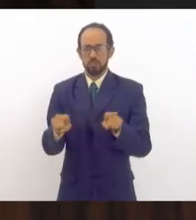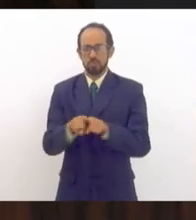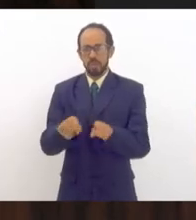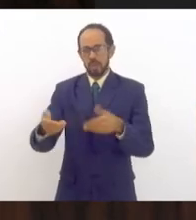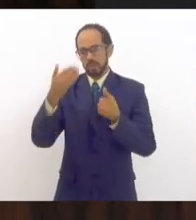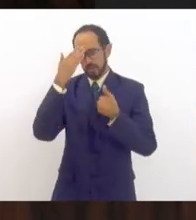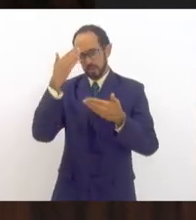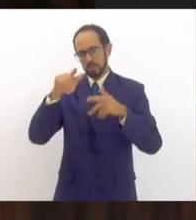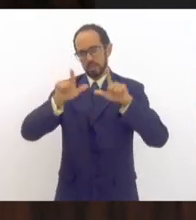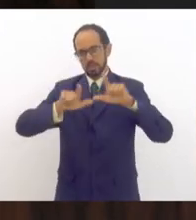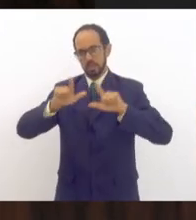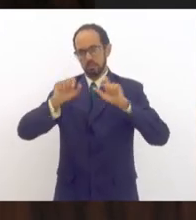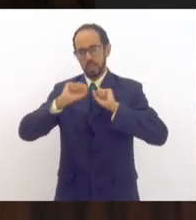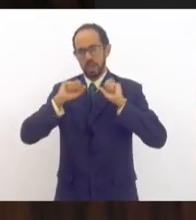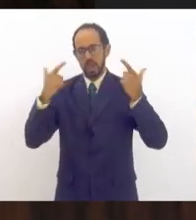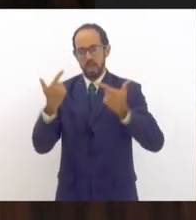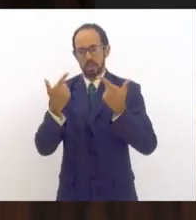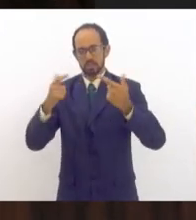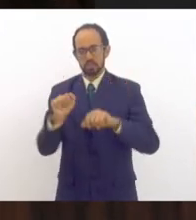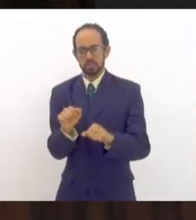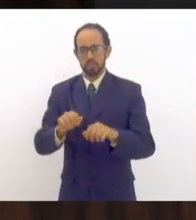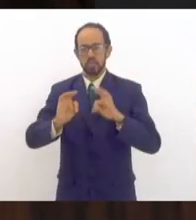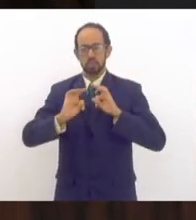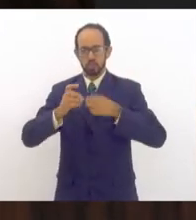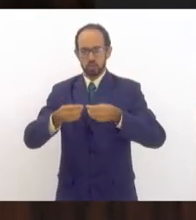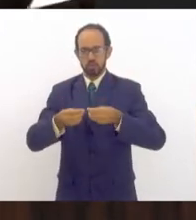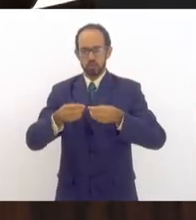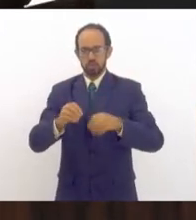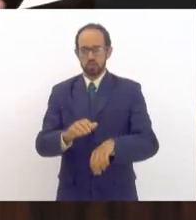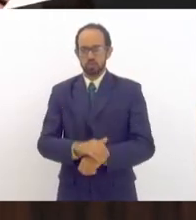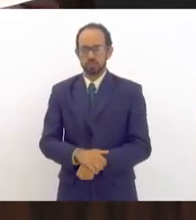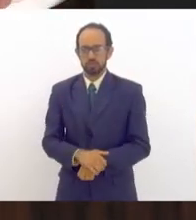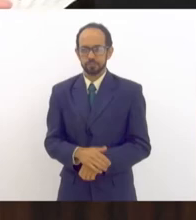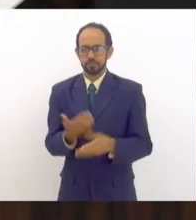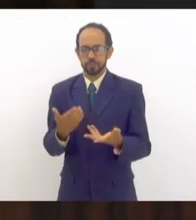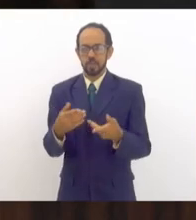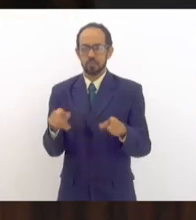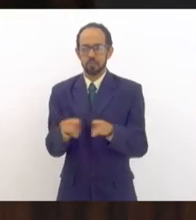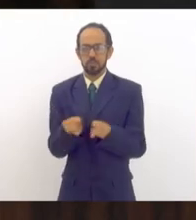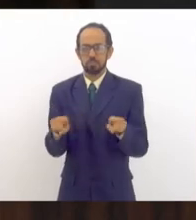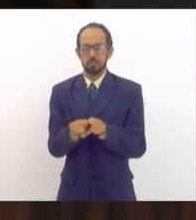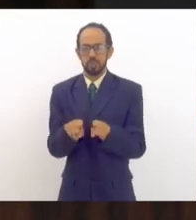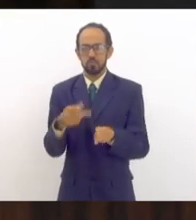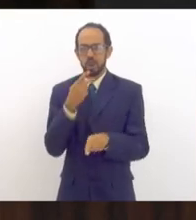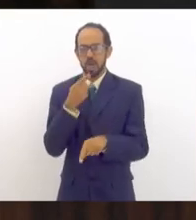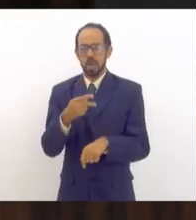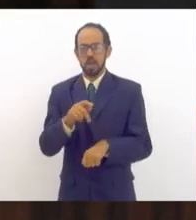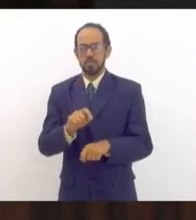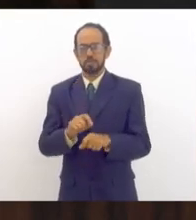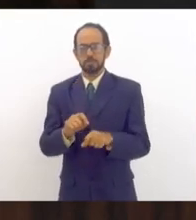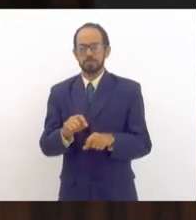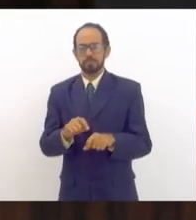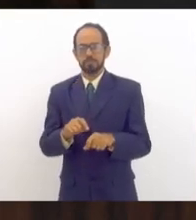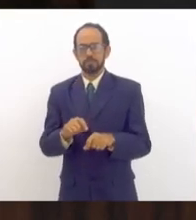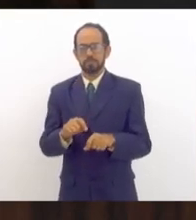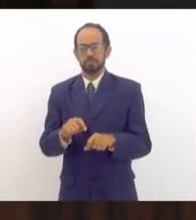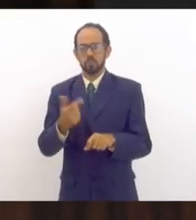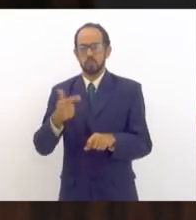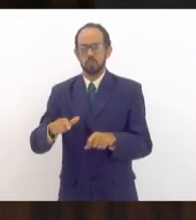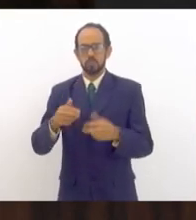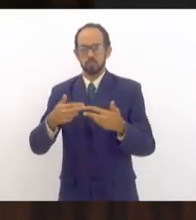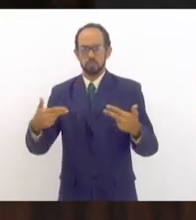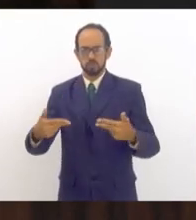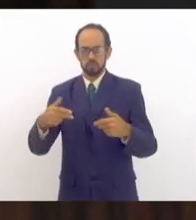aqui a TV alerj e também quero falar quero falar mais uma coisa sobre